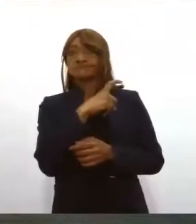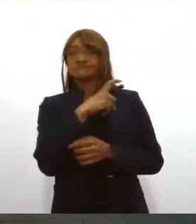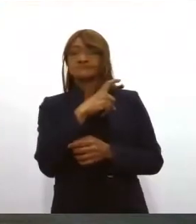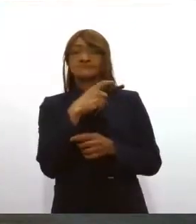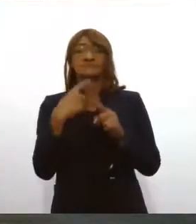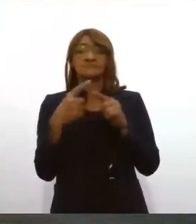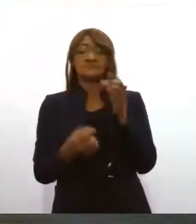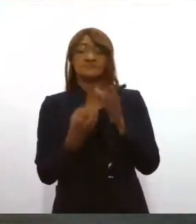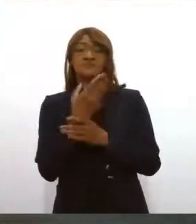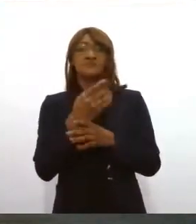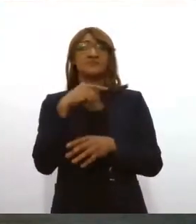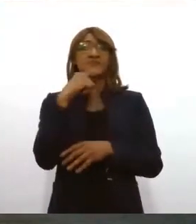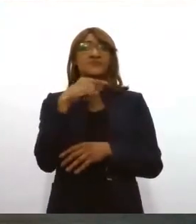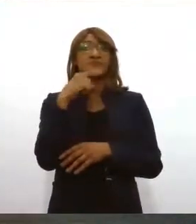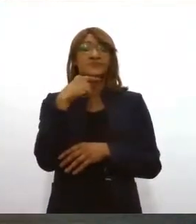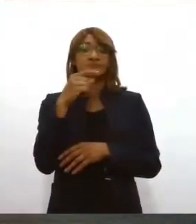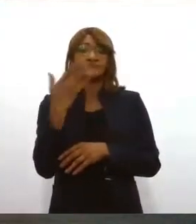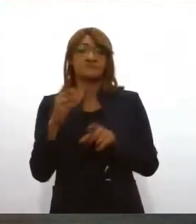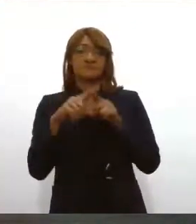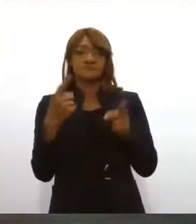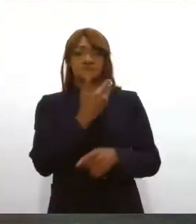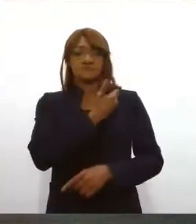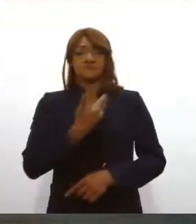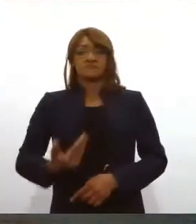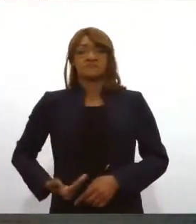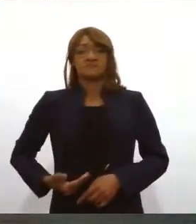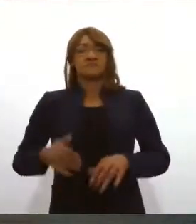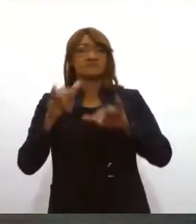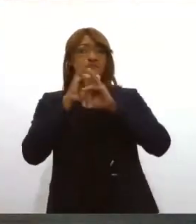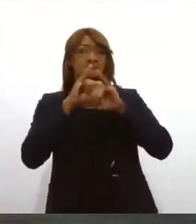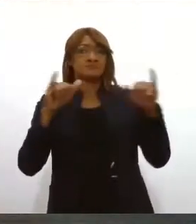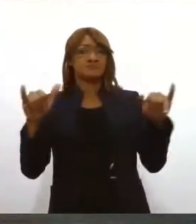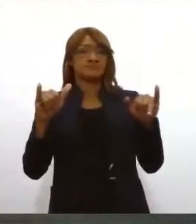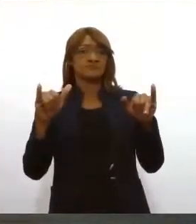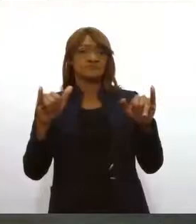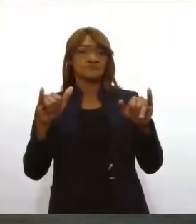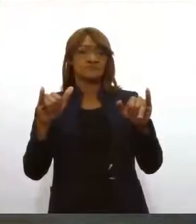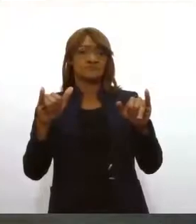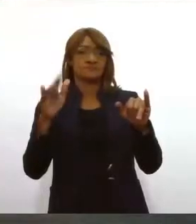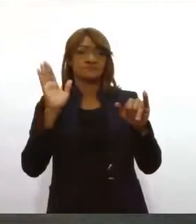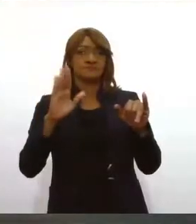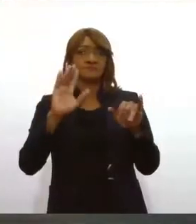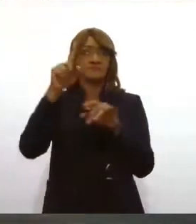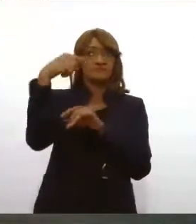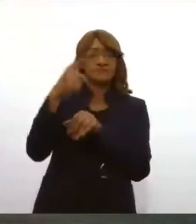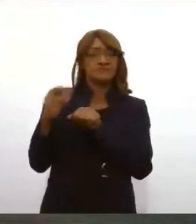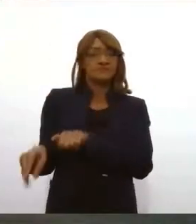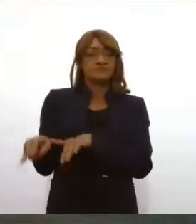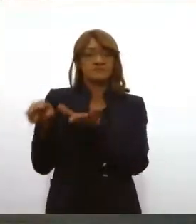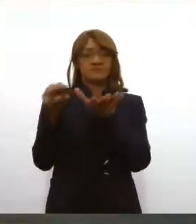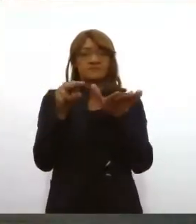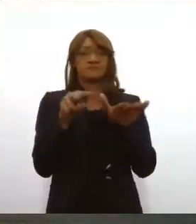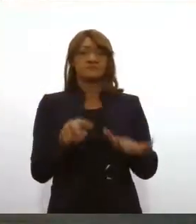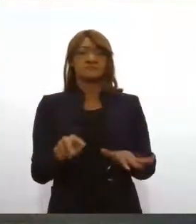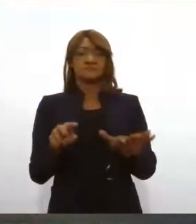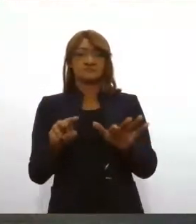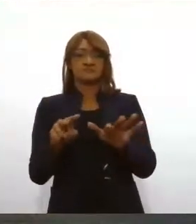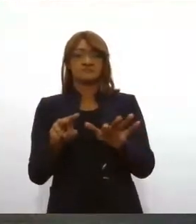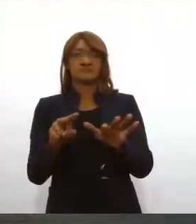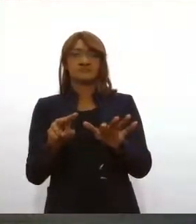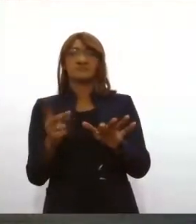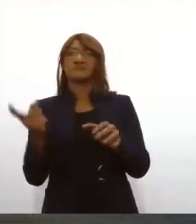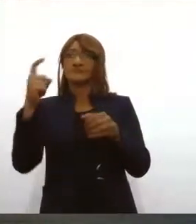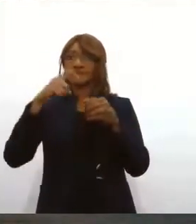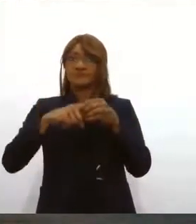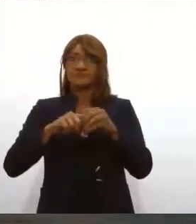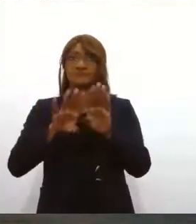essa retomada. Mas o governo anunciou na semana passada e a partir da próxima semana esses eventos estão sendo retomados. A